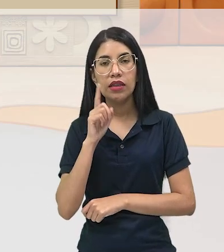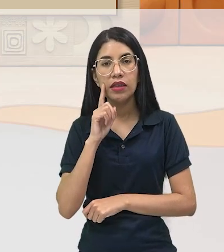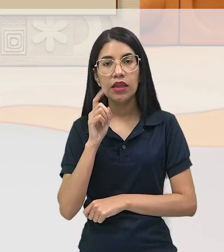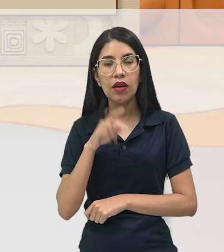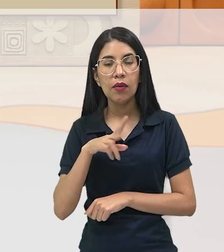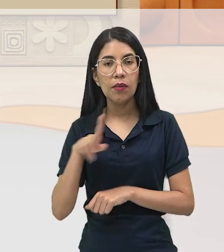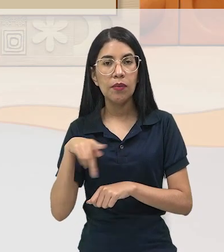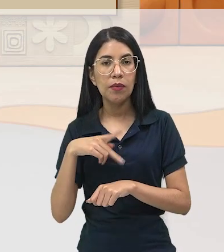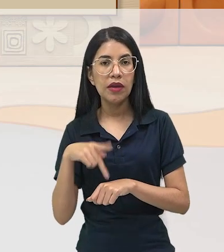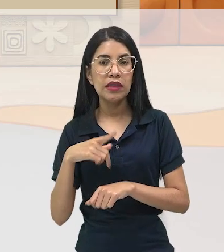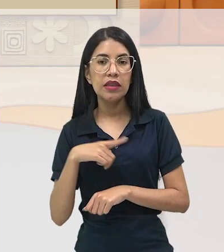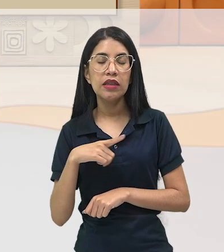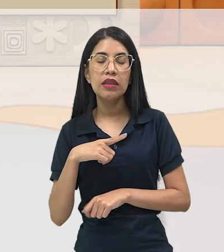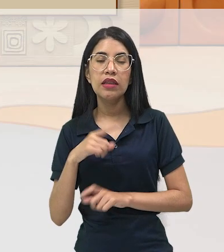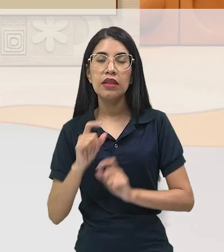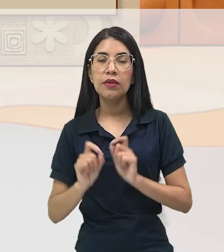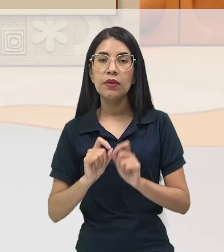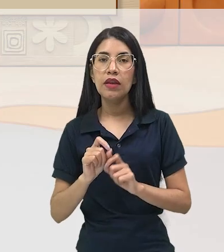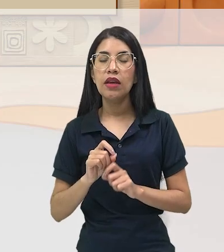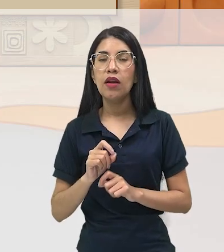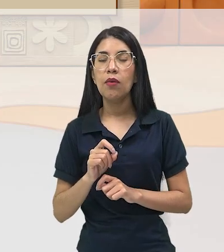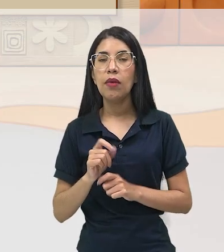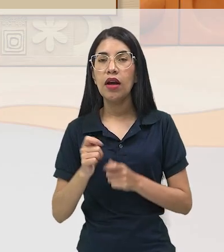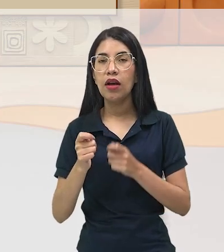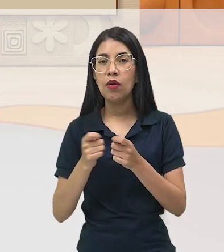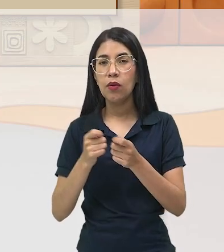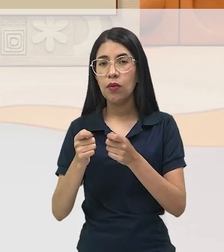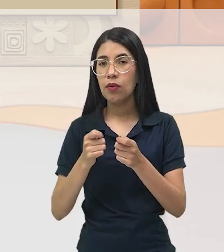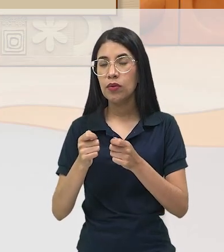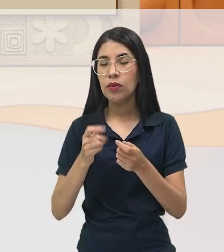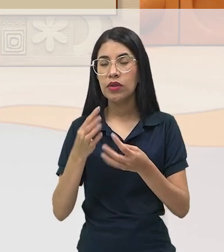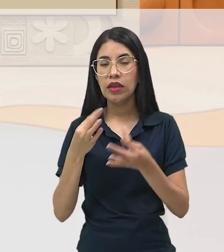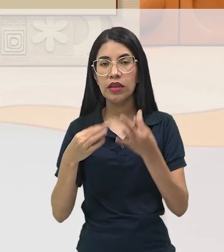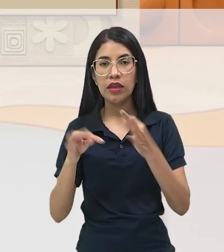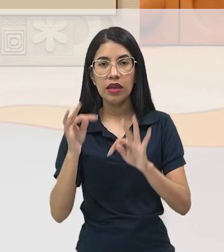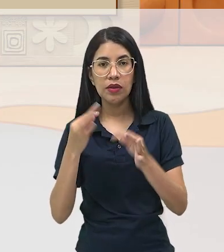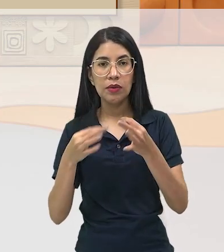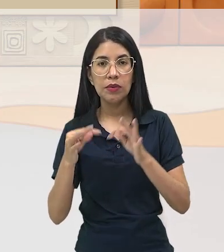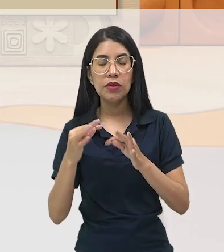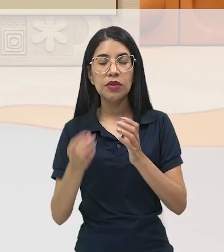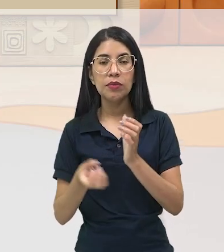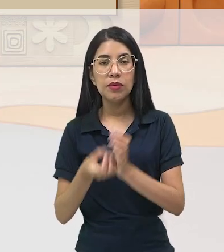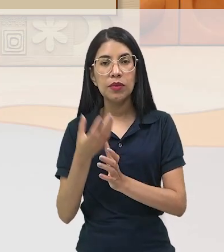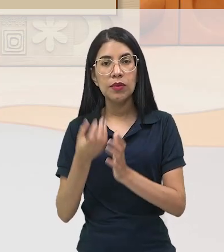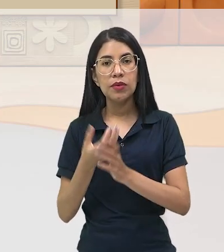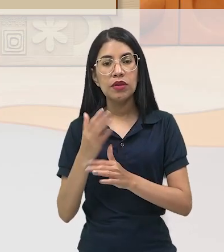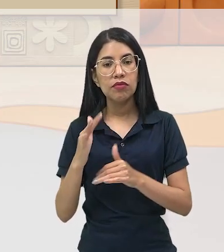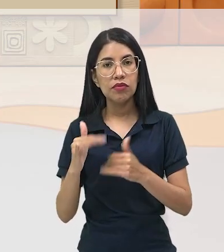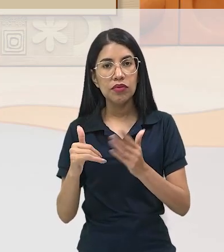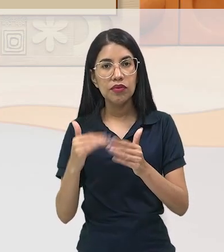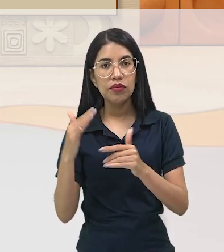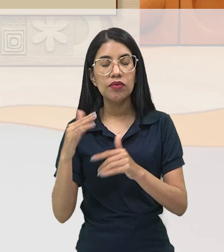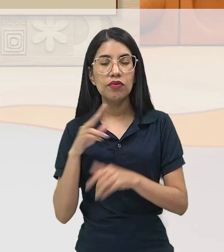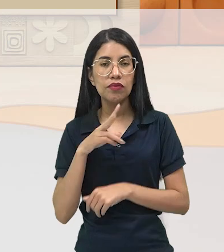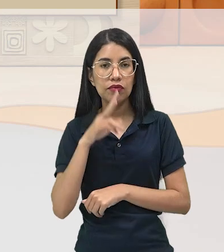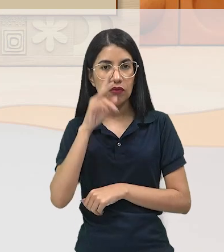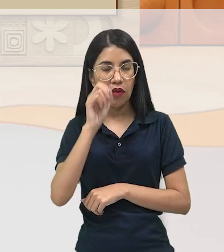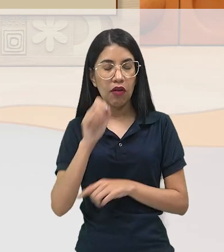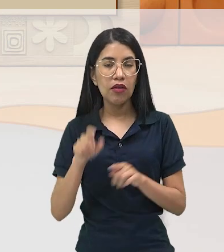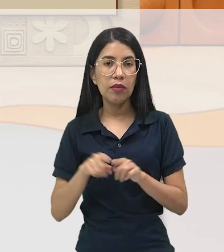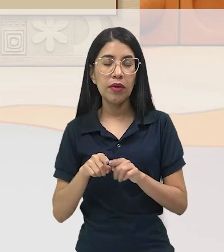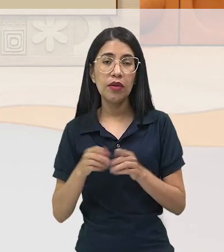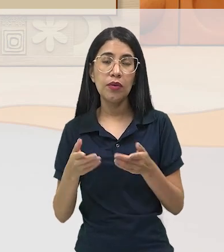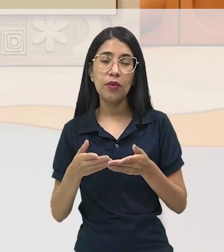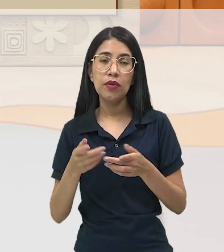país que tem uma forte e grande dominação tecnológica, uma produção cada vez mais forte, e hoje